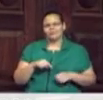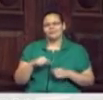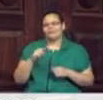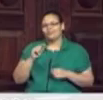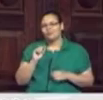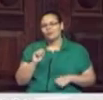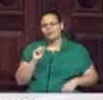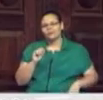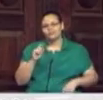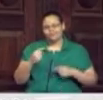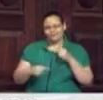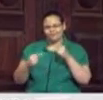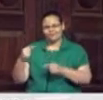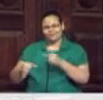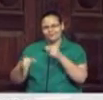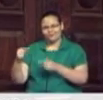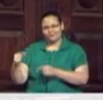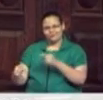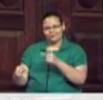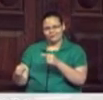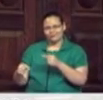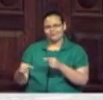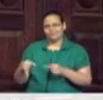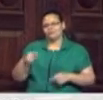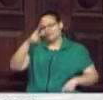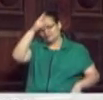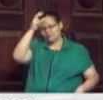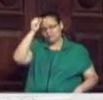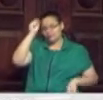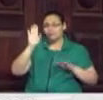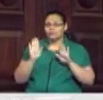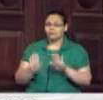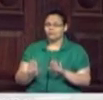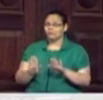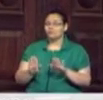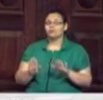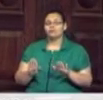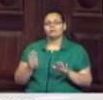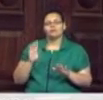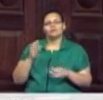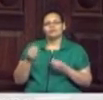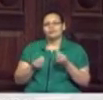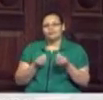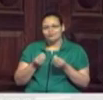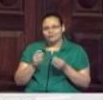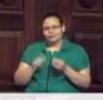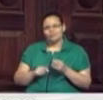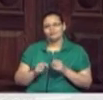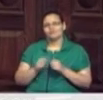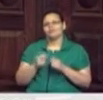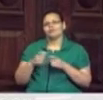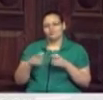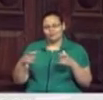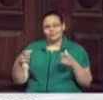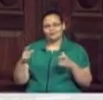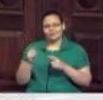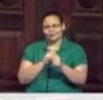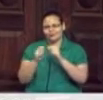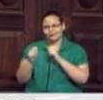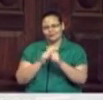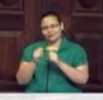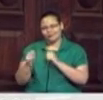desmontar políticas públicas. Mas numa proporção que a economia